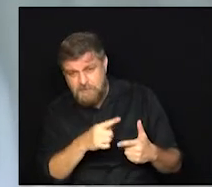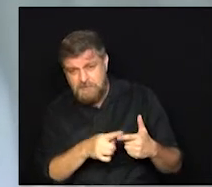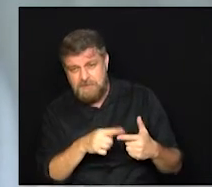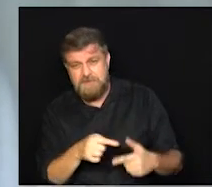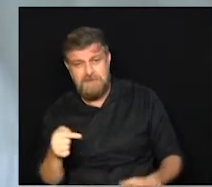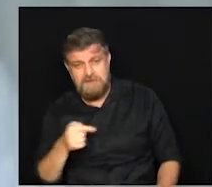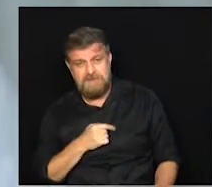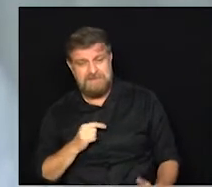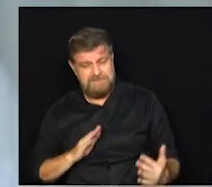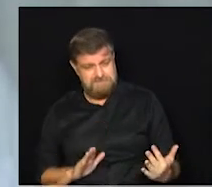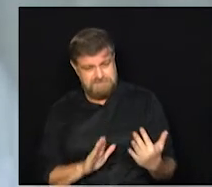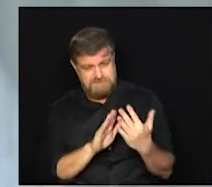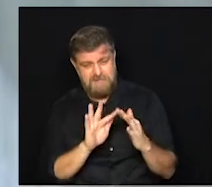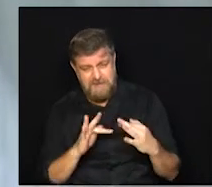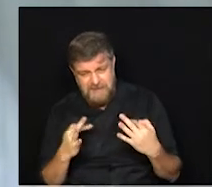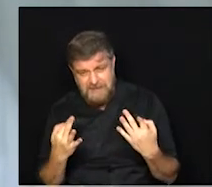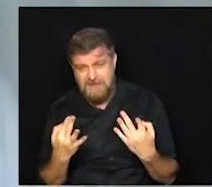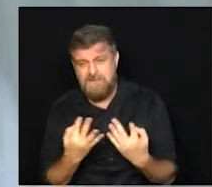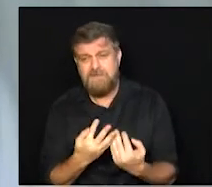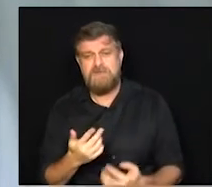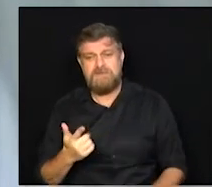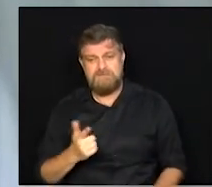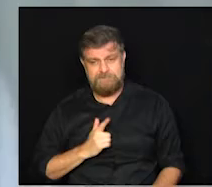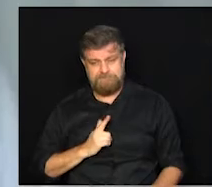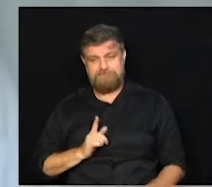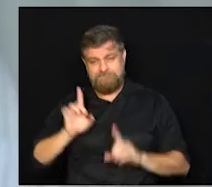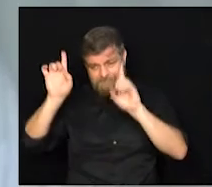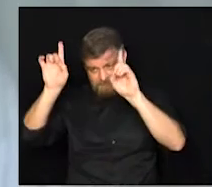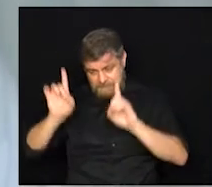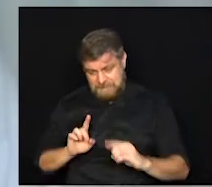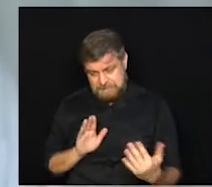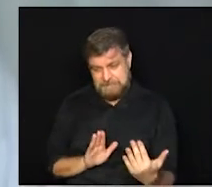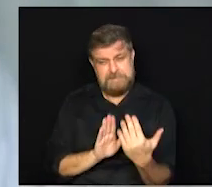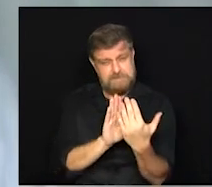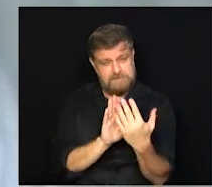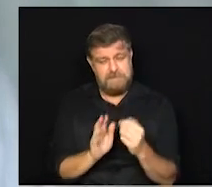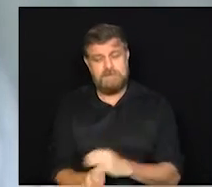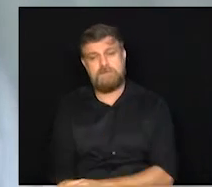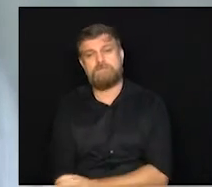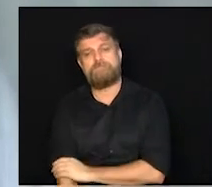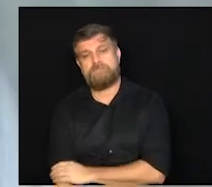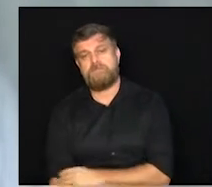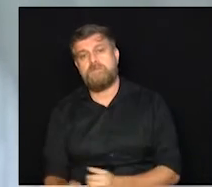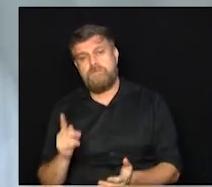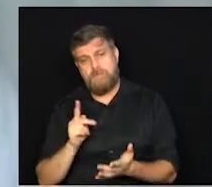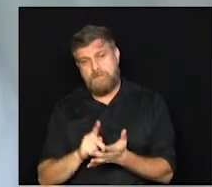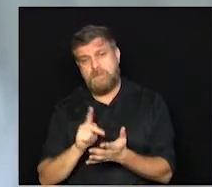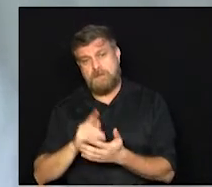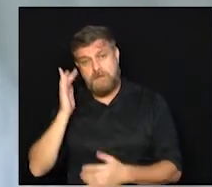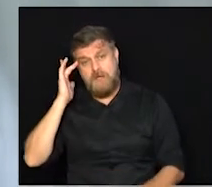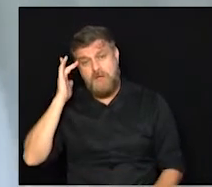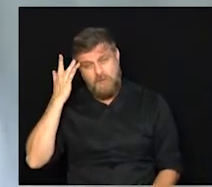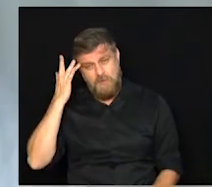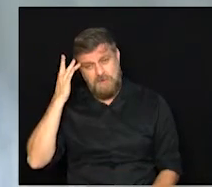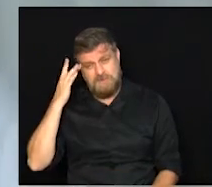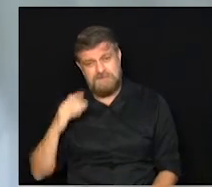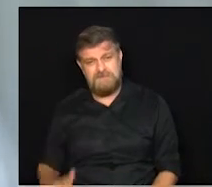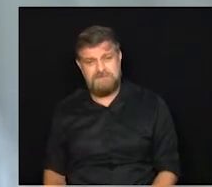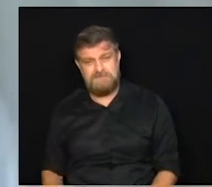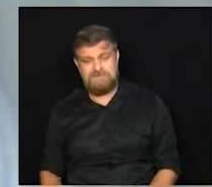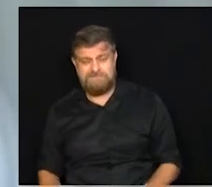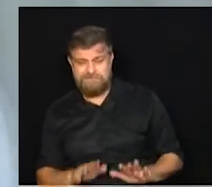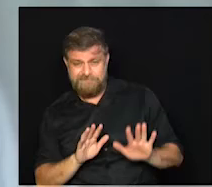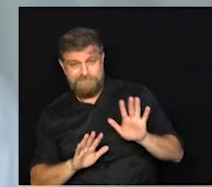enfrentado por muitas famílias, por muitas pessoas deficientes. Realmente, eu até condeno um pouco,